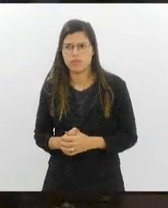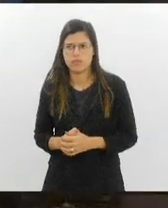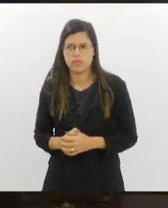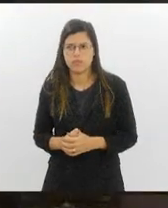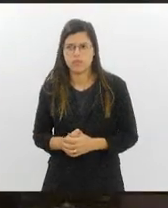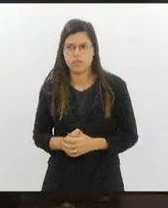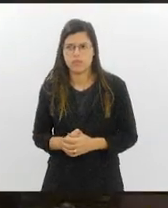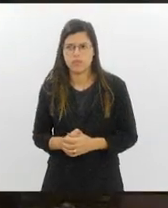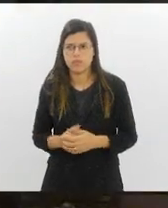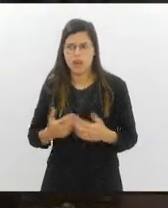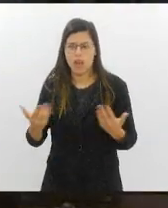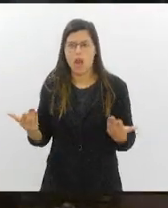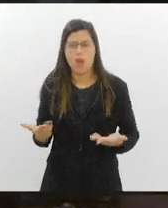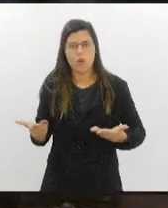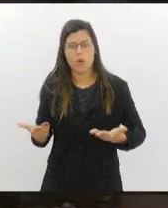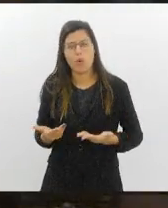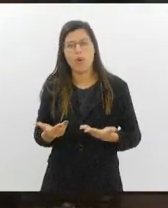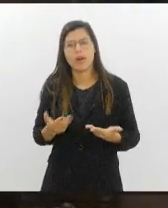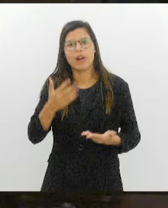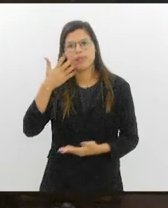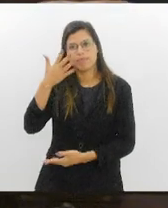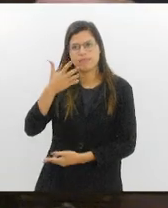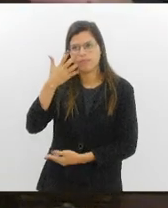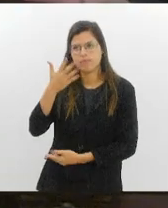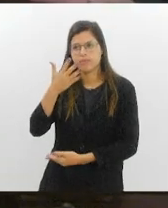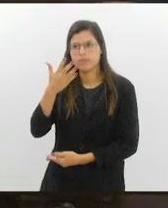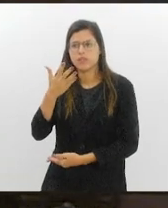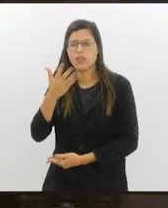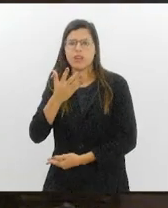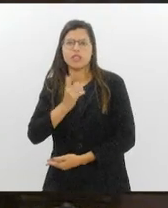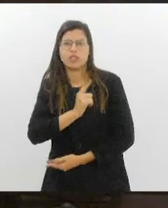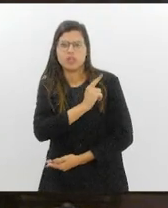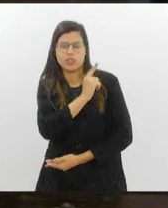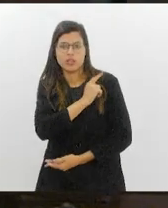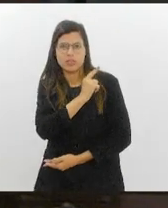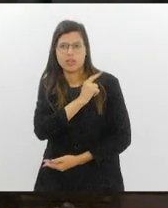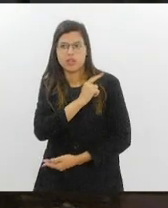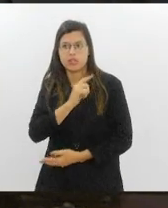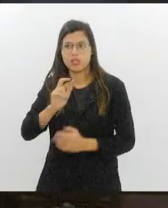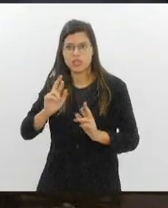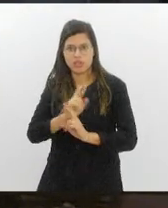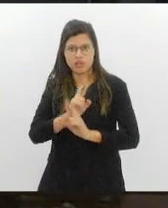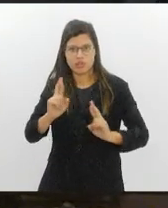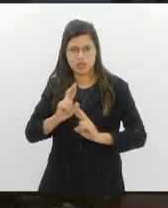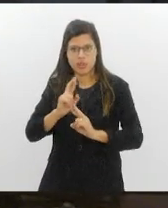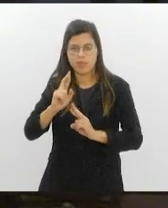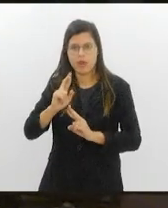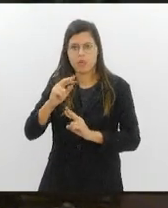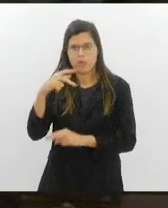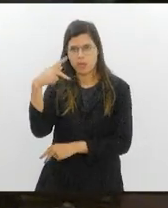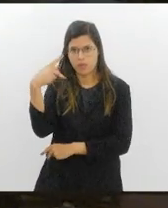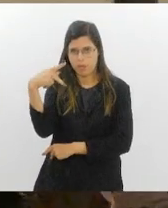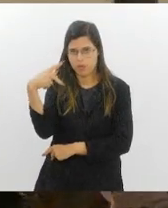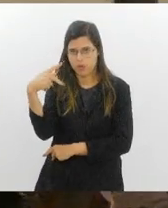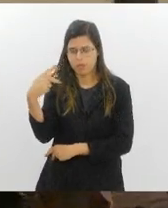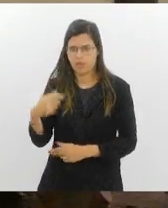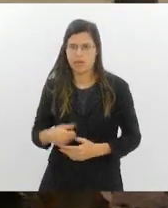Bom, passe agora a palavra para a gerente de relacionamento institucional da Petrobras, a Cláudia Padilha.